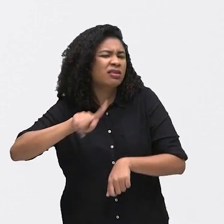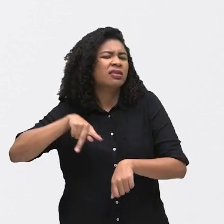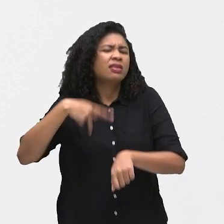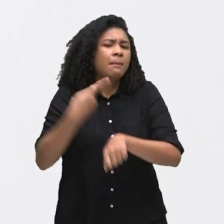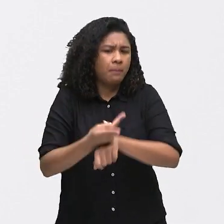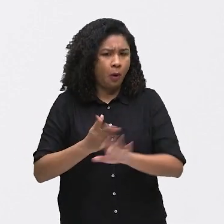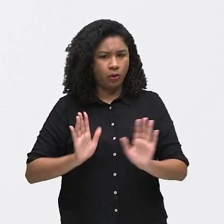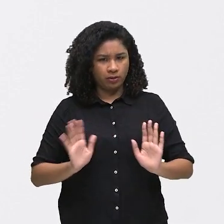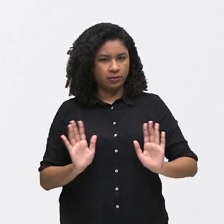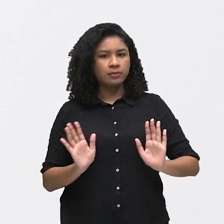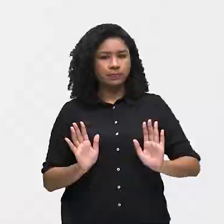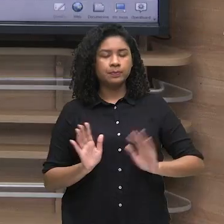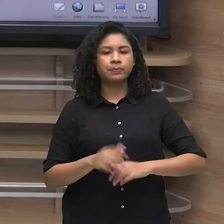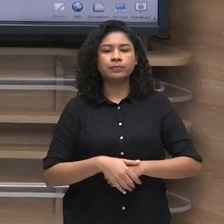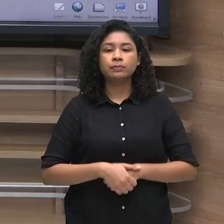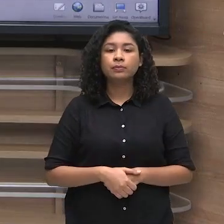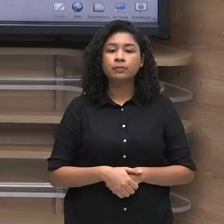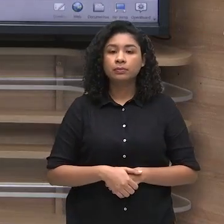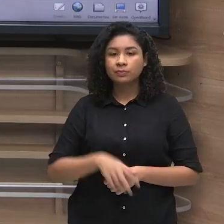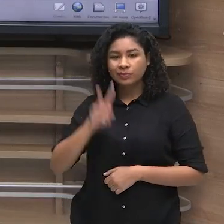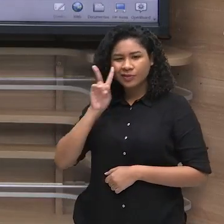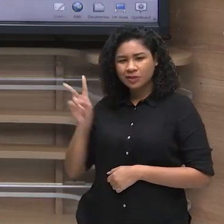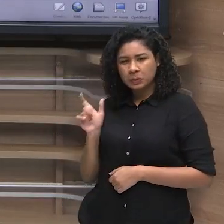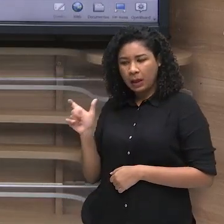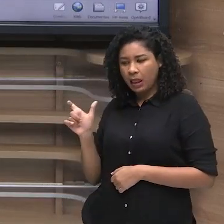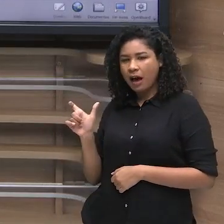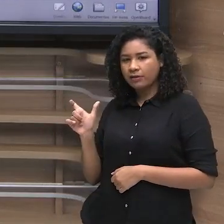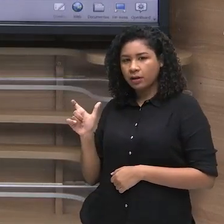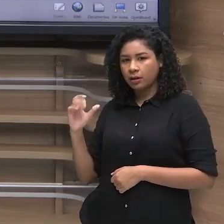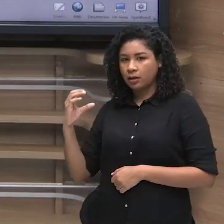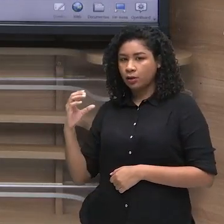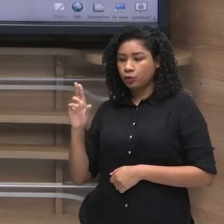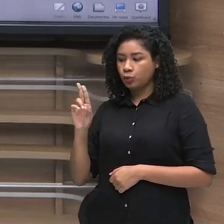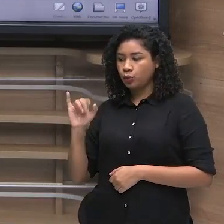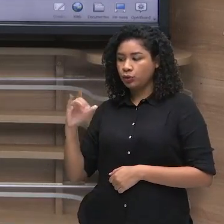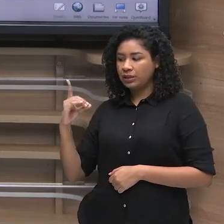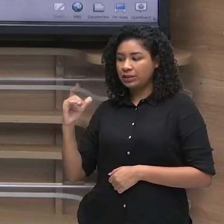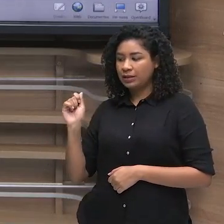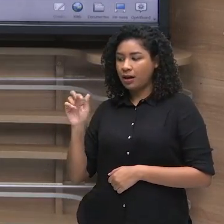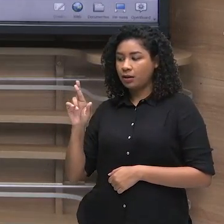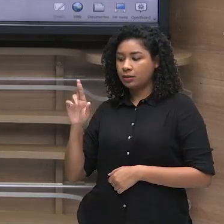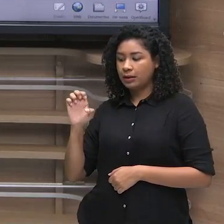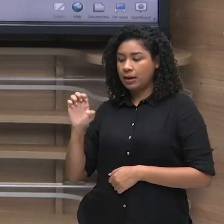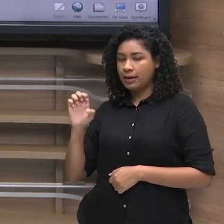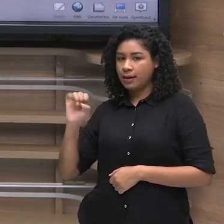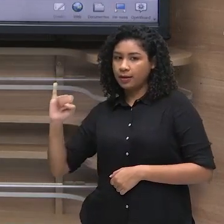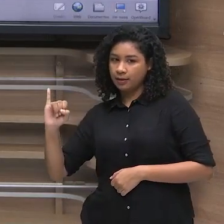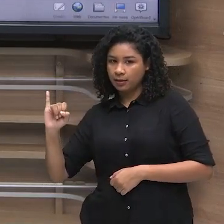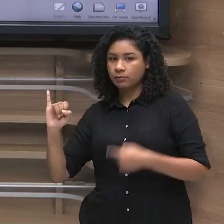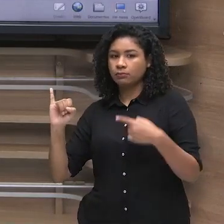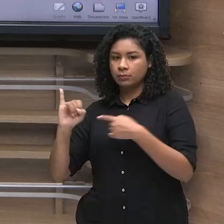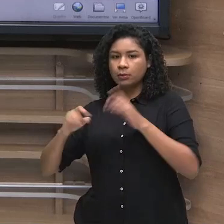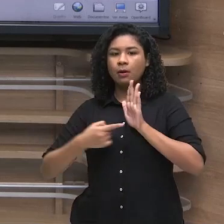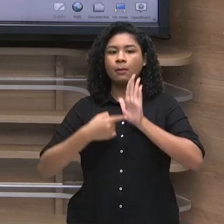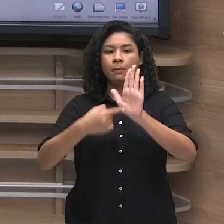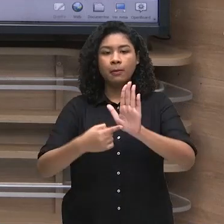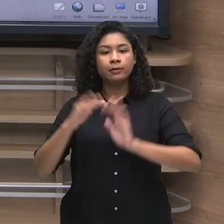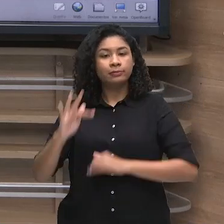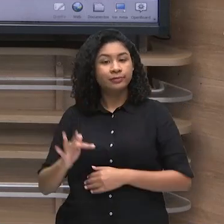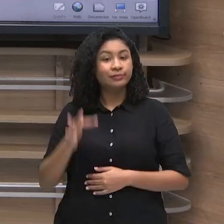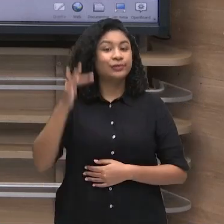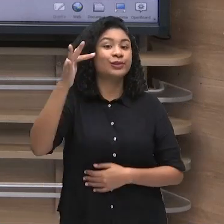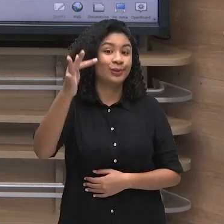e numa locução verbal seria eu vou cuidar disto mais tarde, com a indicação de